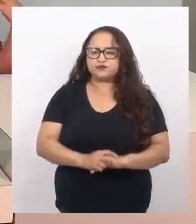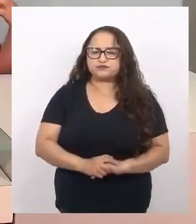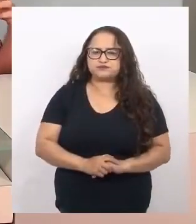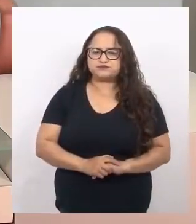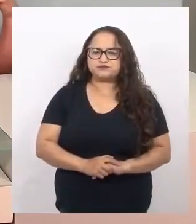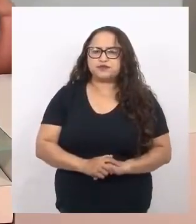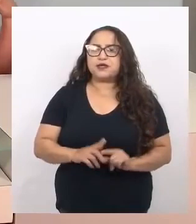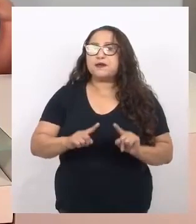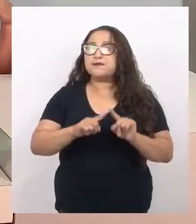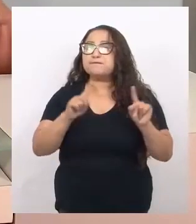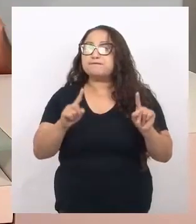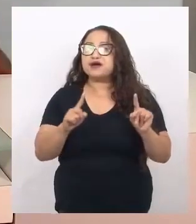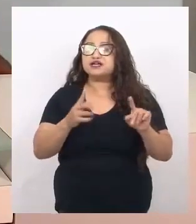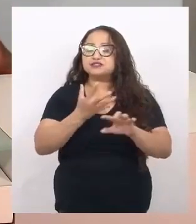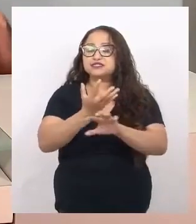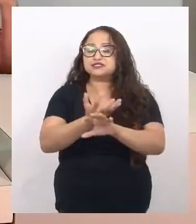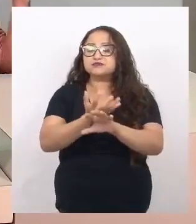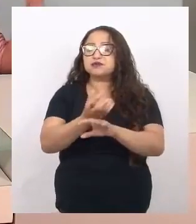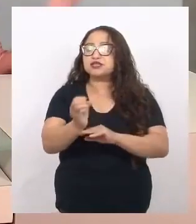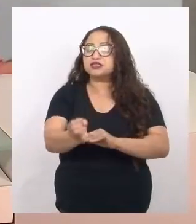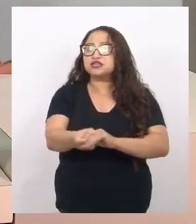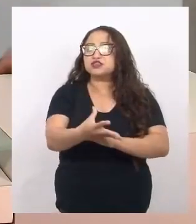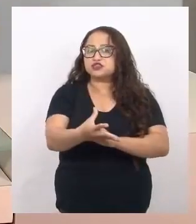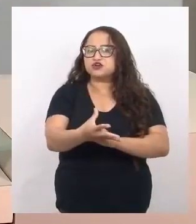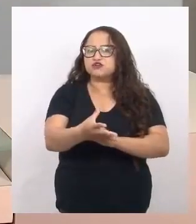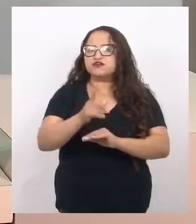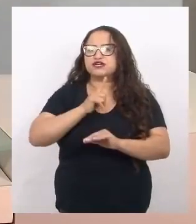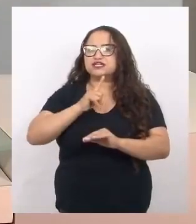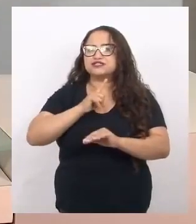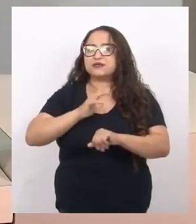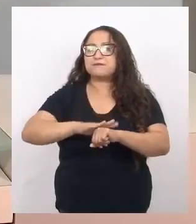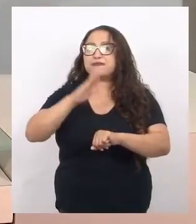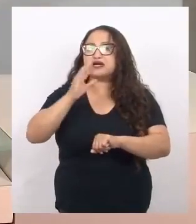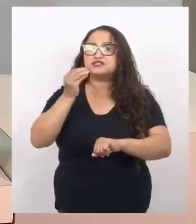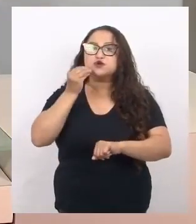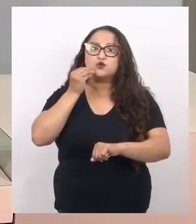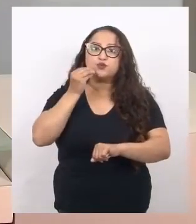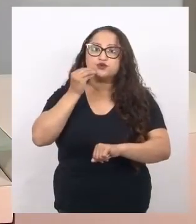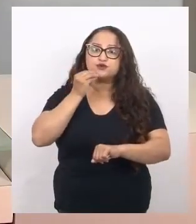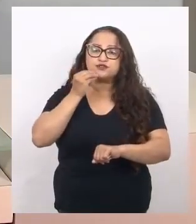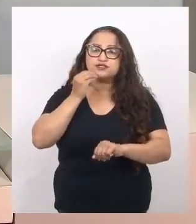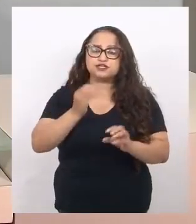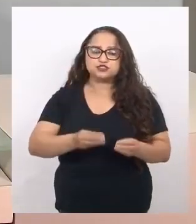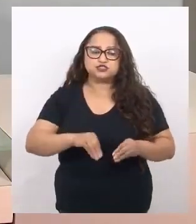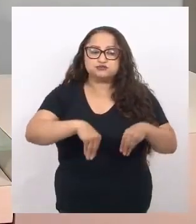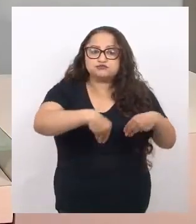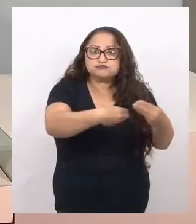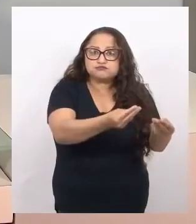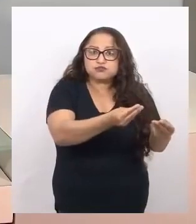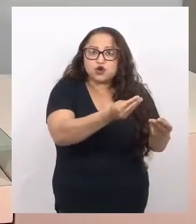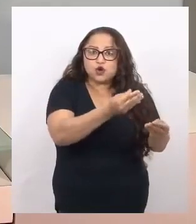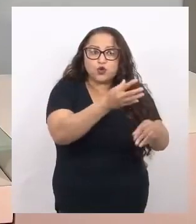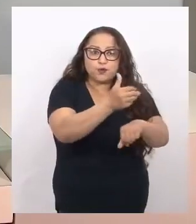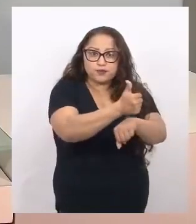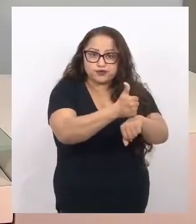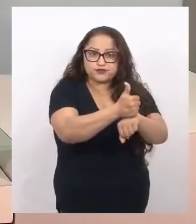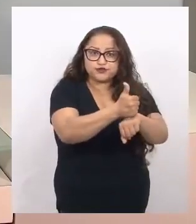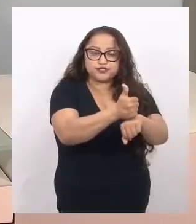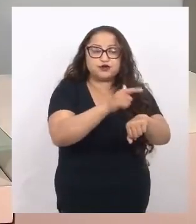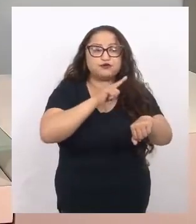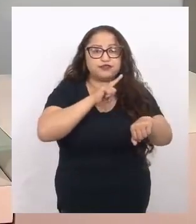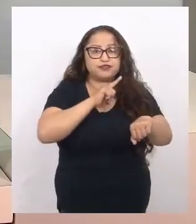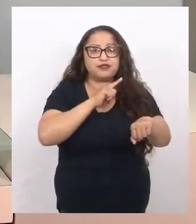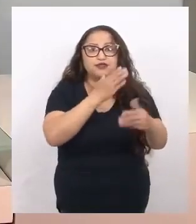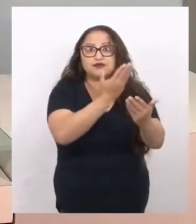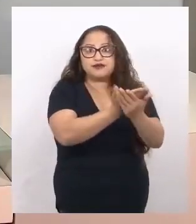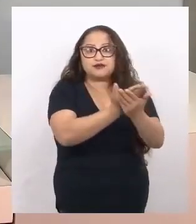curricular novo, dessa unidade curricular, ele aumenta a possibilidade de atribuição. E a terceira característica que eu queria chamar a